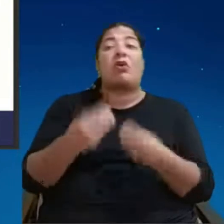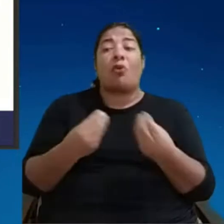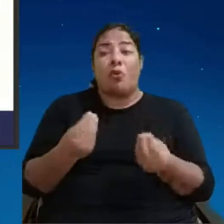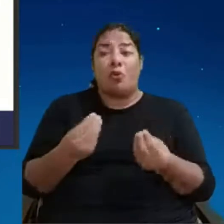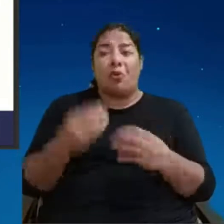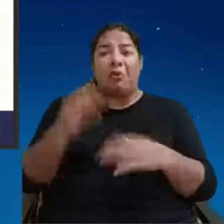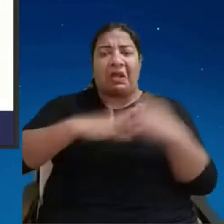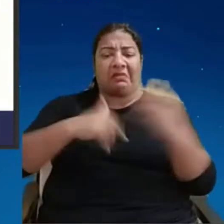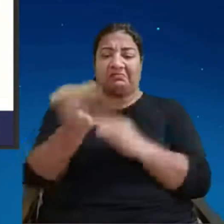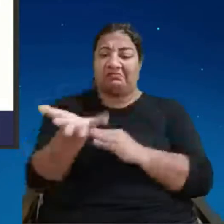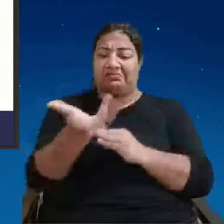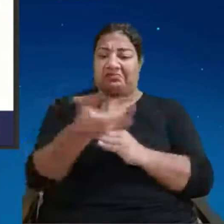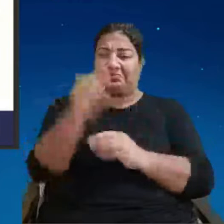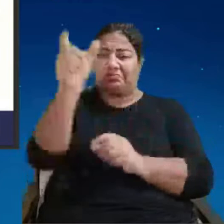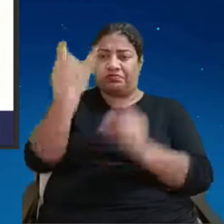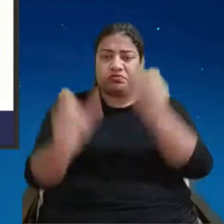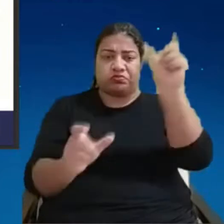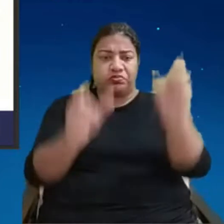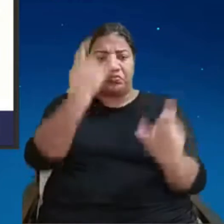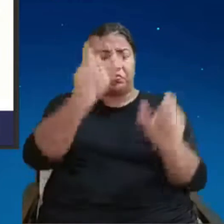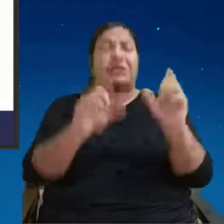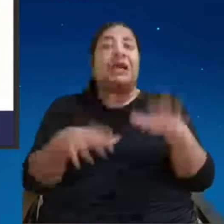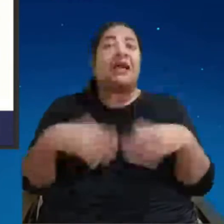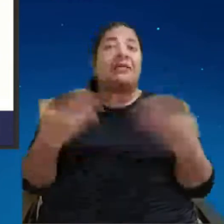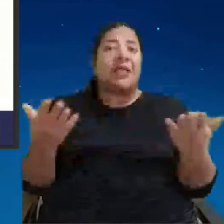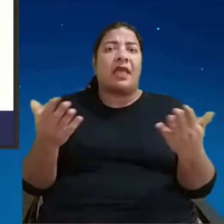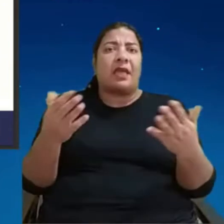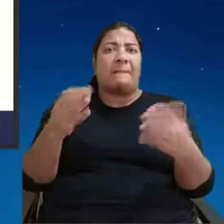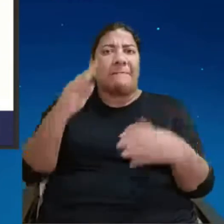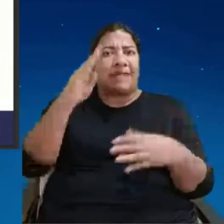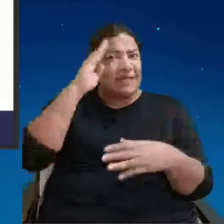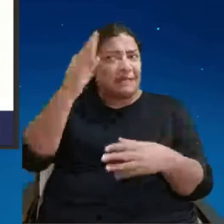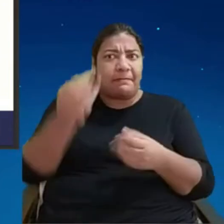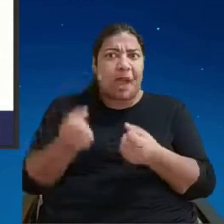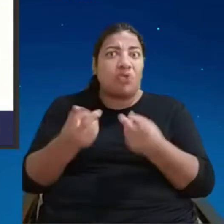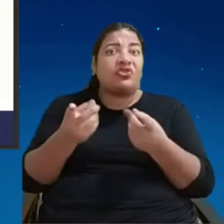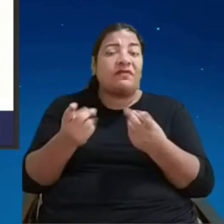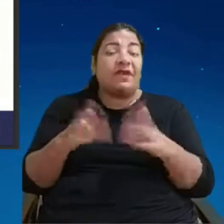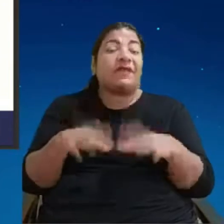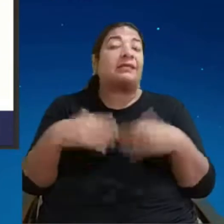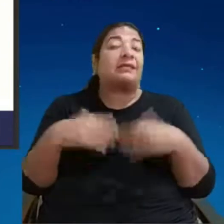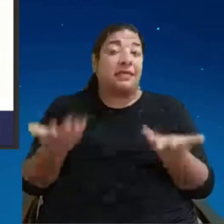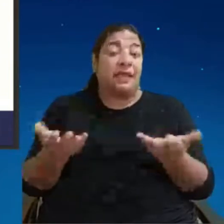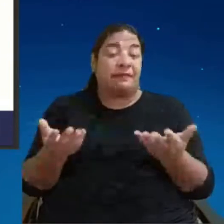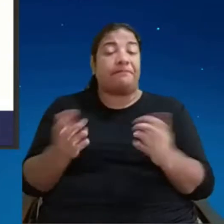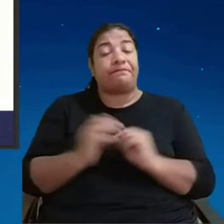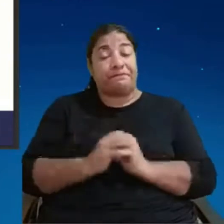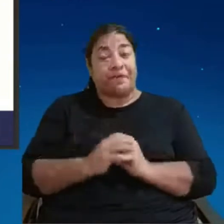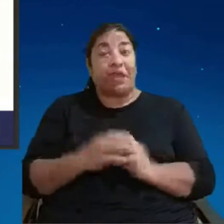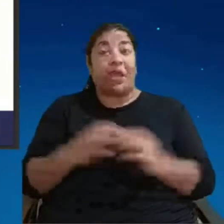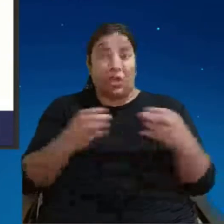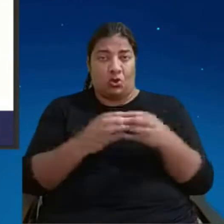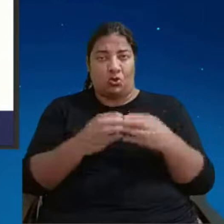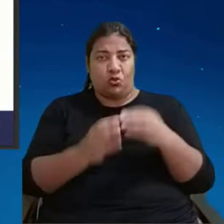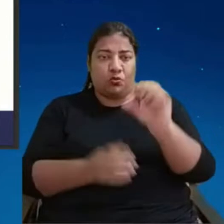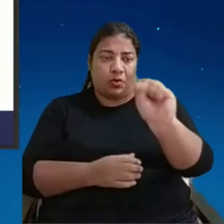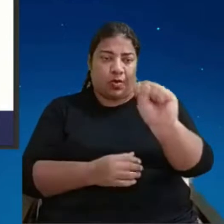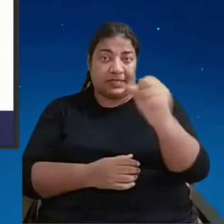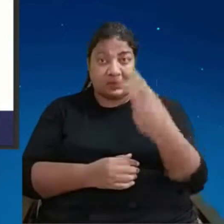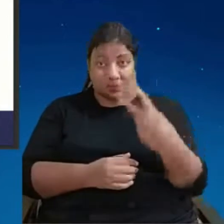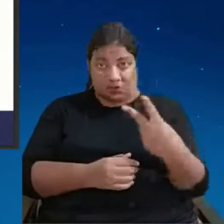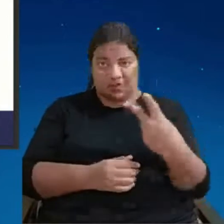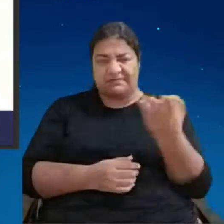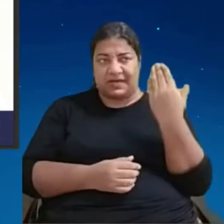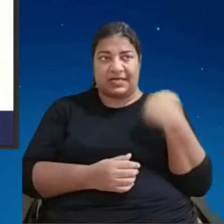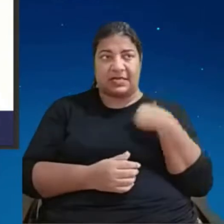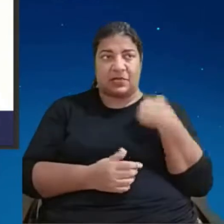como imperdíveis? Cadê os top 10? Eu digo para vocês que o Grupo S2, na época que eu trabalhava, eu tinha uma